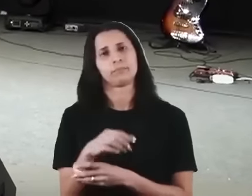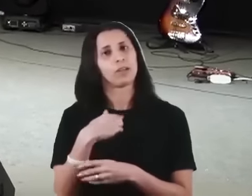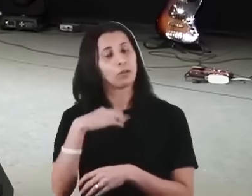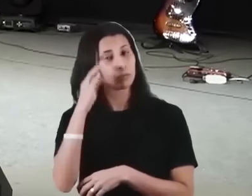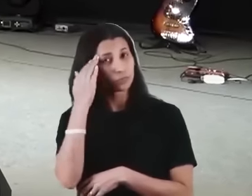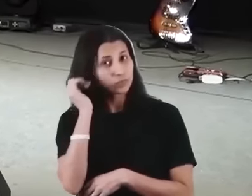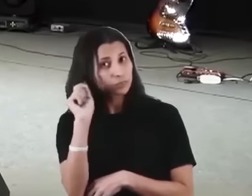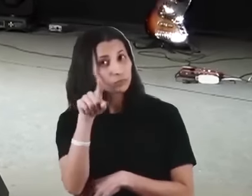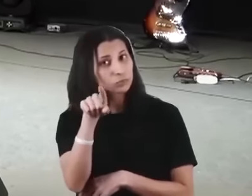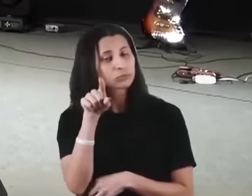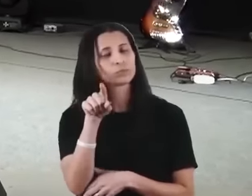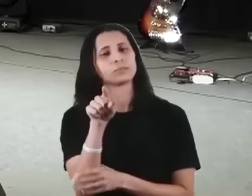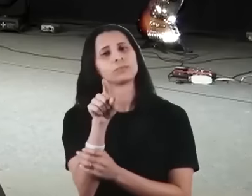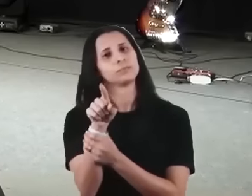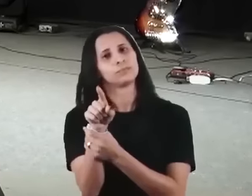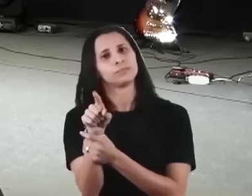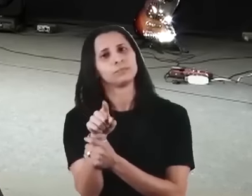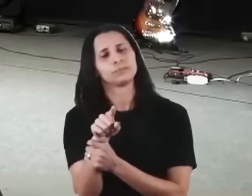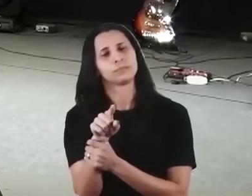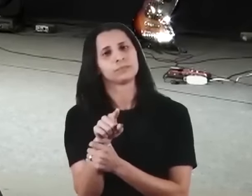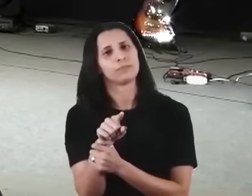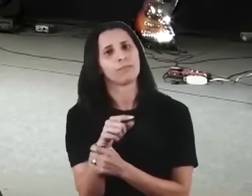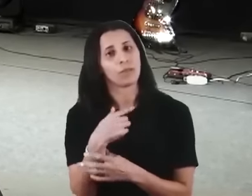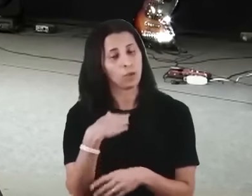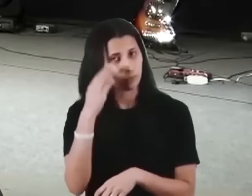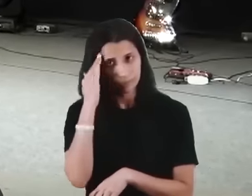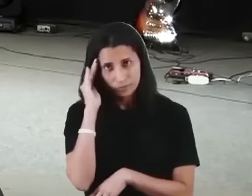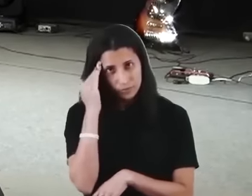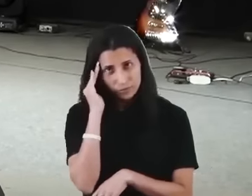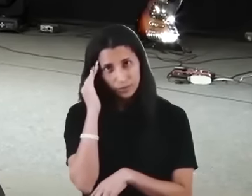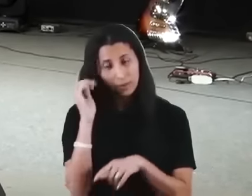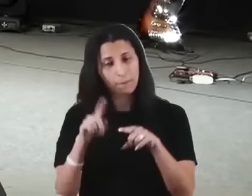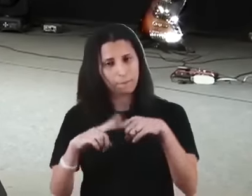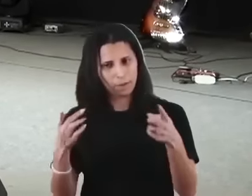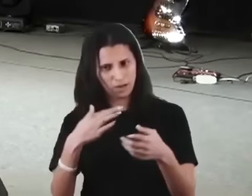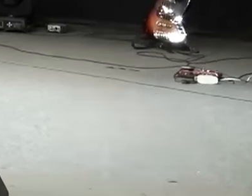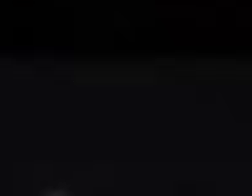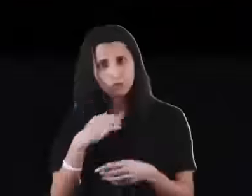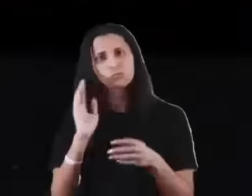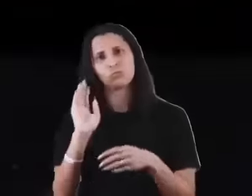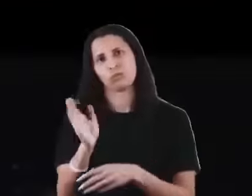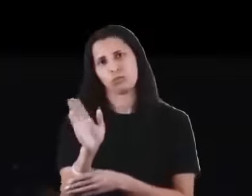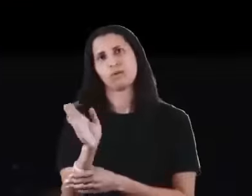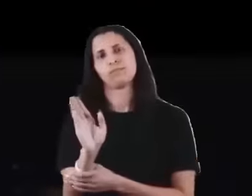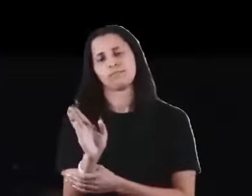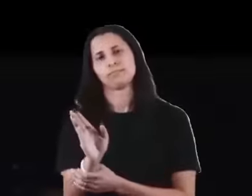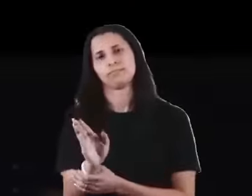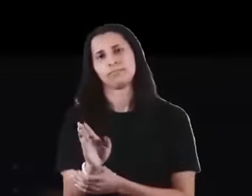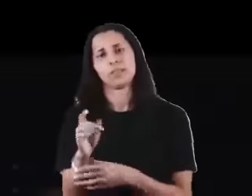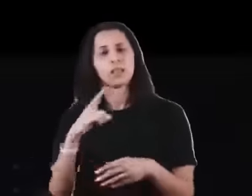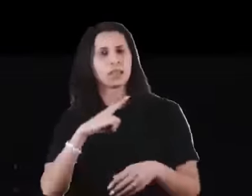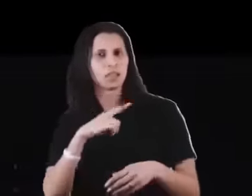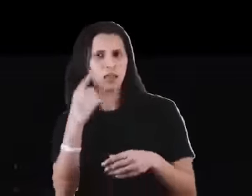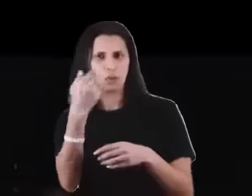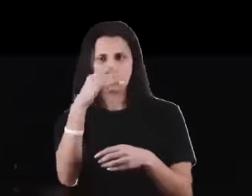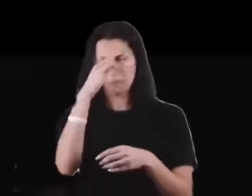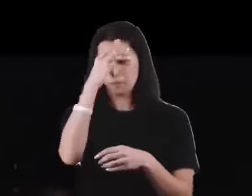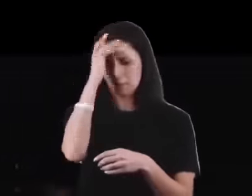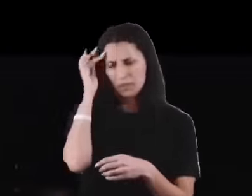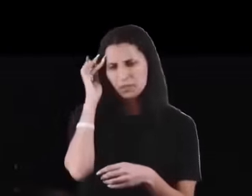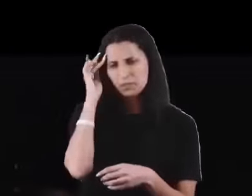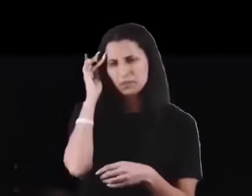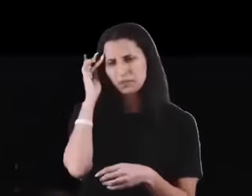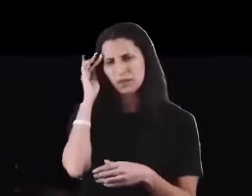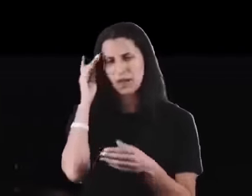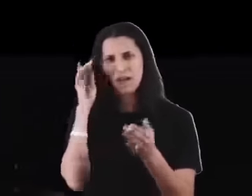você eu não sei mas eu já passei por isso detergente que fingir que você